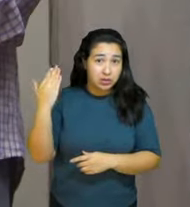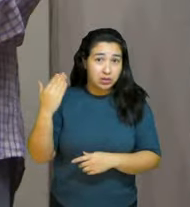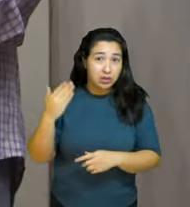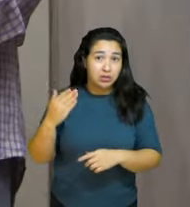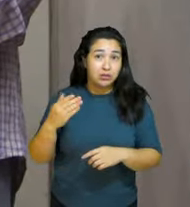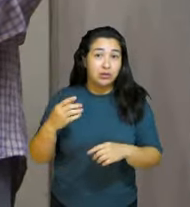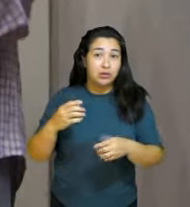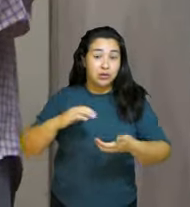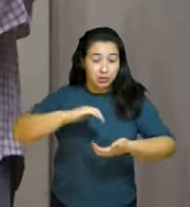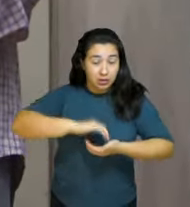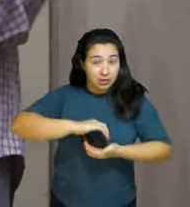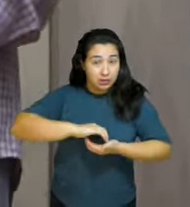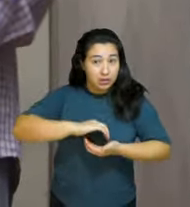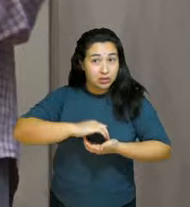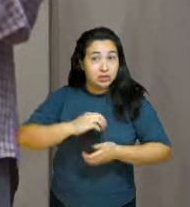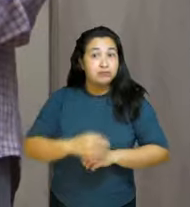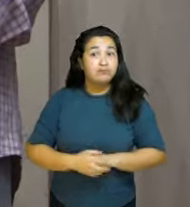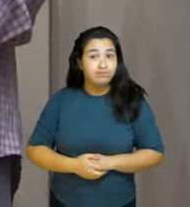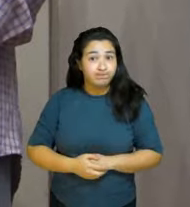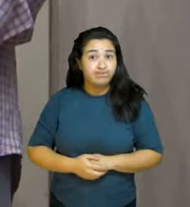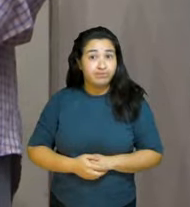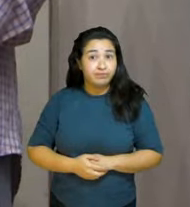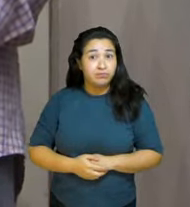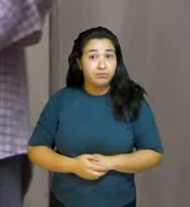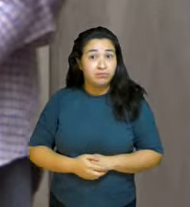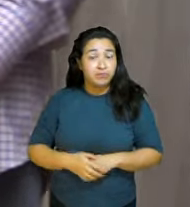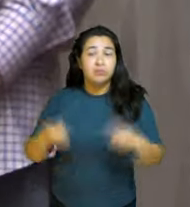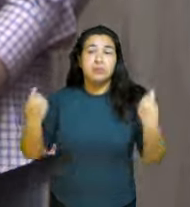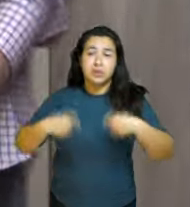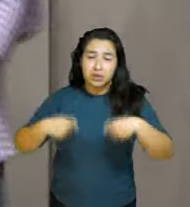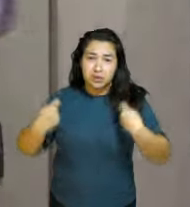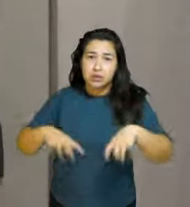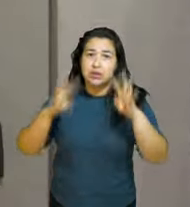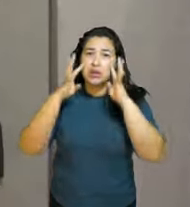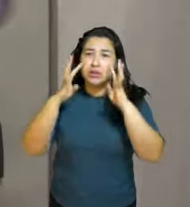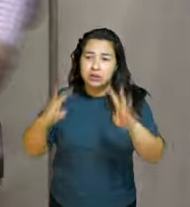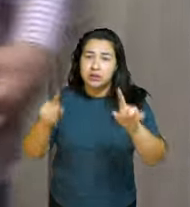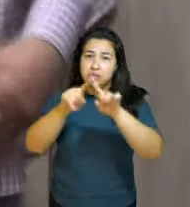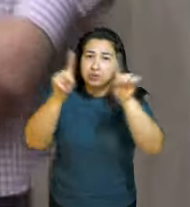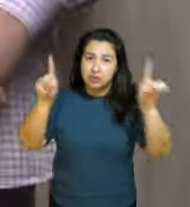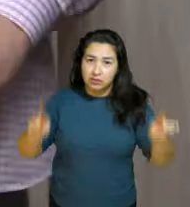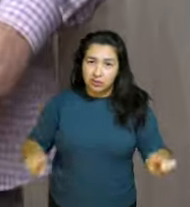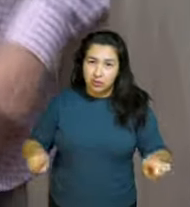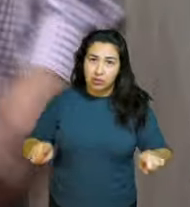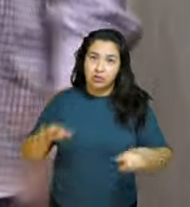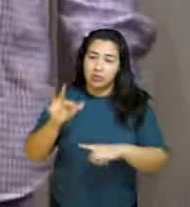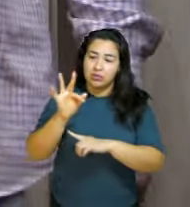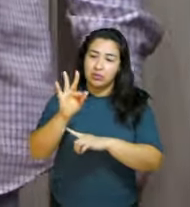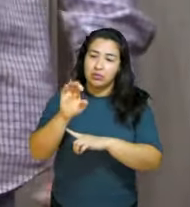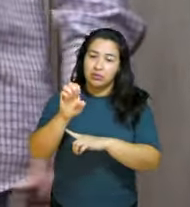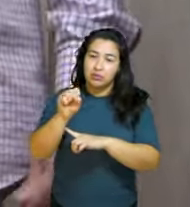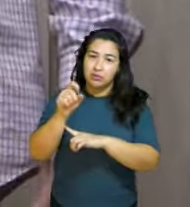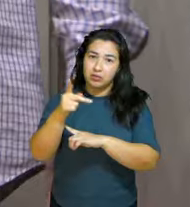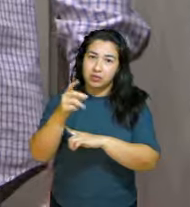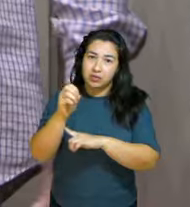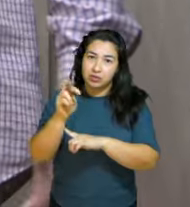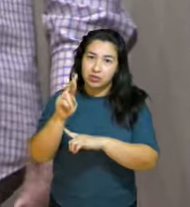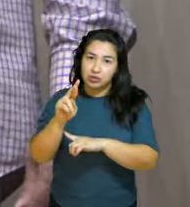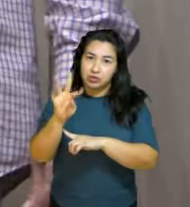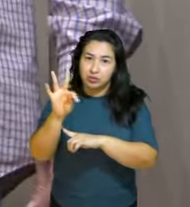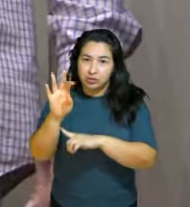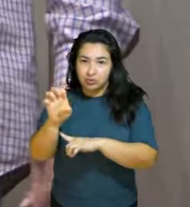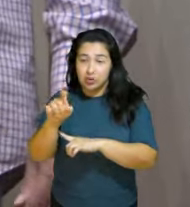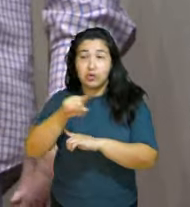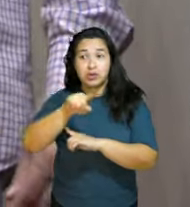Civil, e nós precisamos, sim, uma atenção especial com os servidores da FESPORT, que fazem o esporte de Santa Catarina